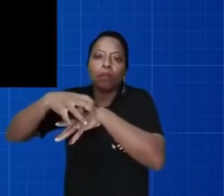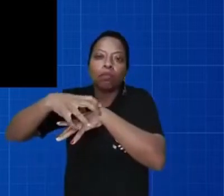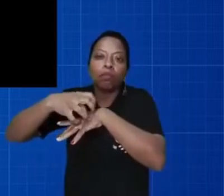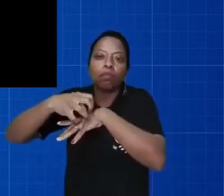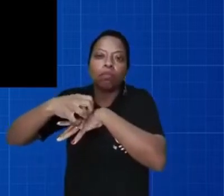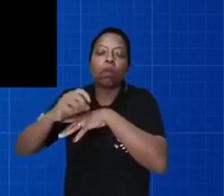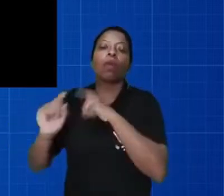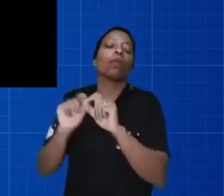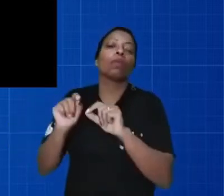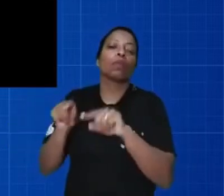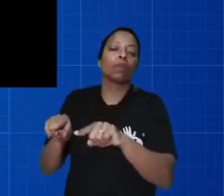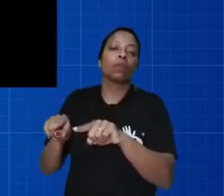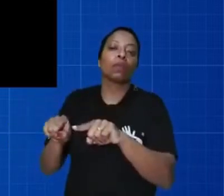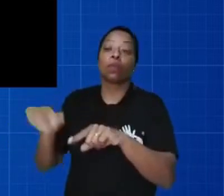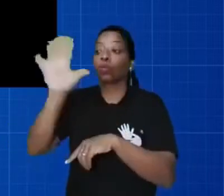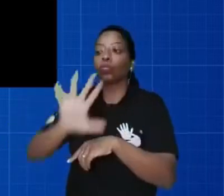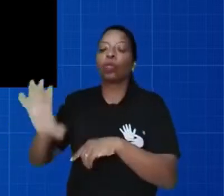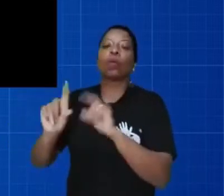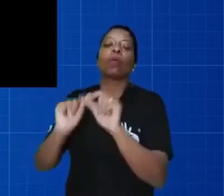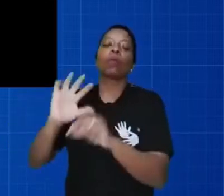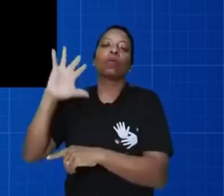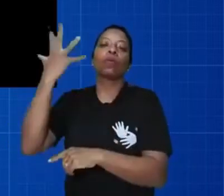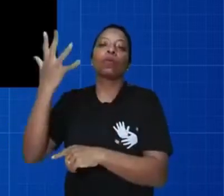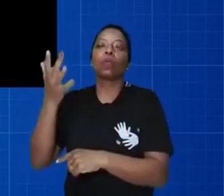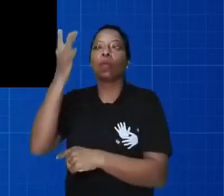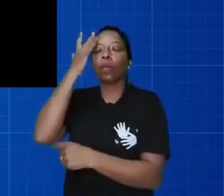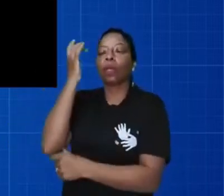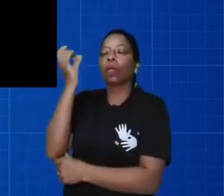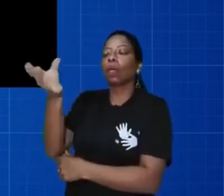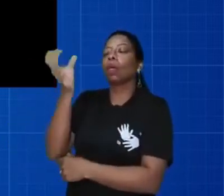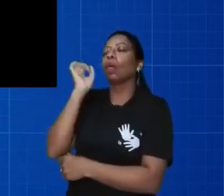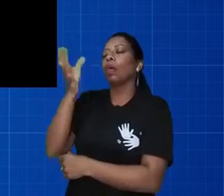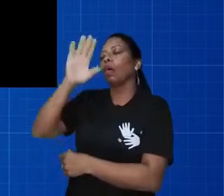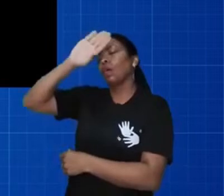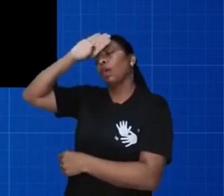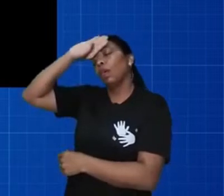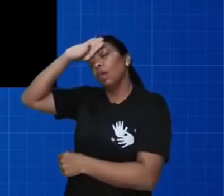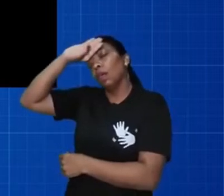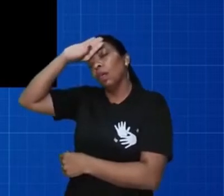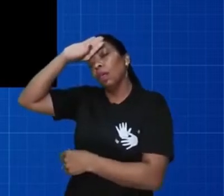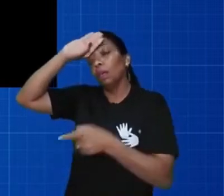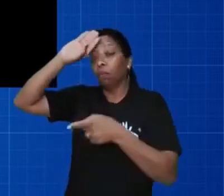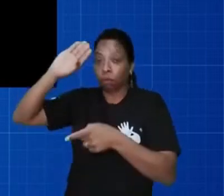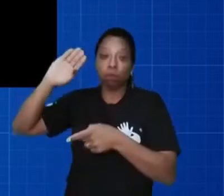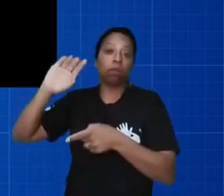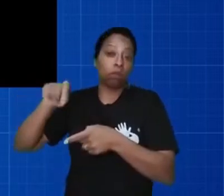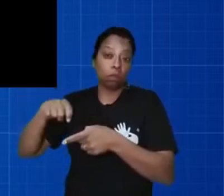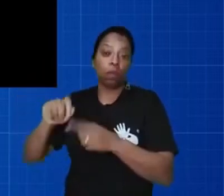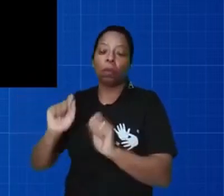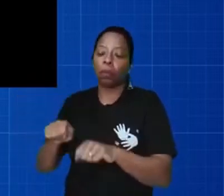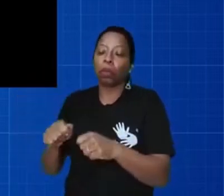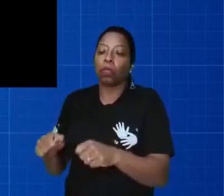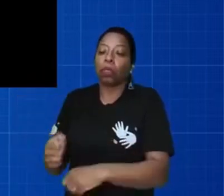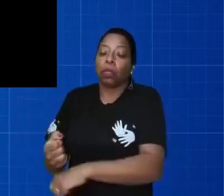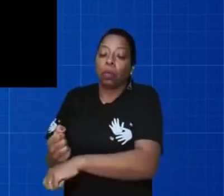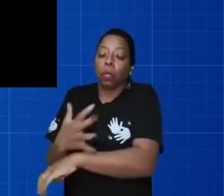dor de cabeça, vai trazer febre, né? Pode trazer calafrios, dor de garganta, mal-estar geral,